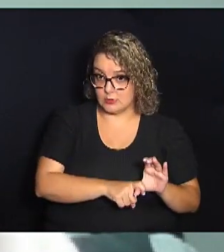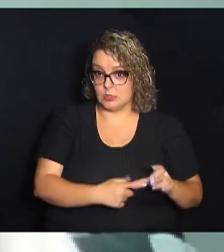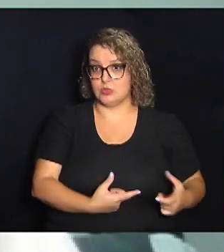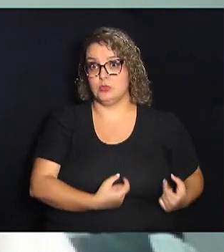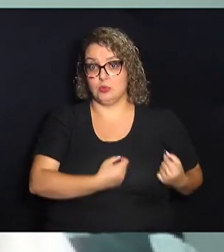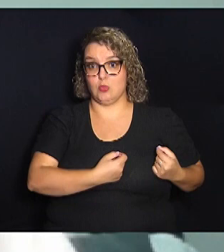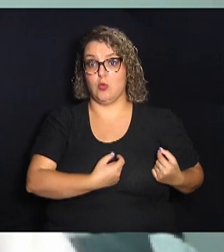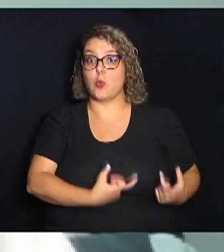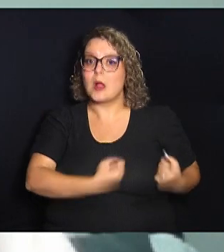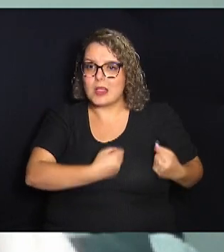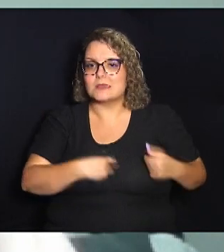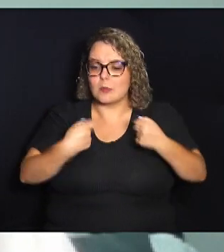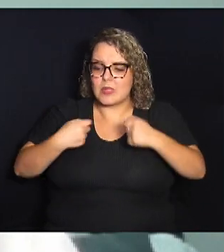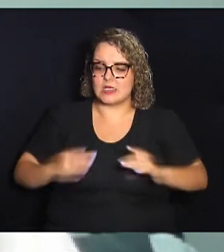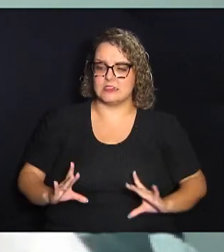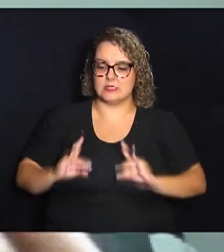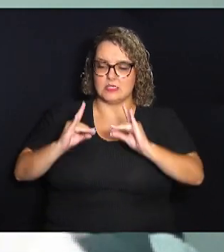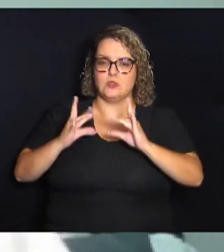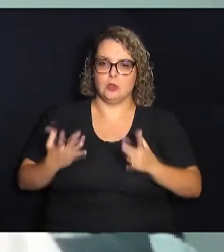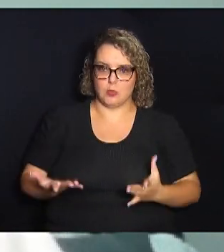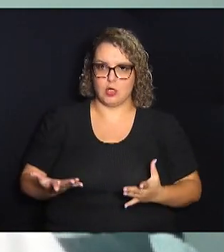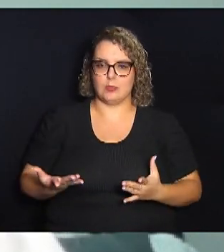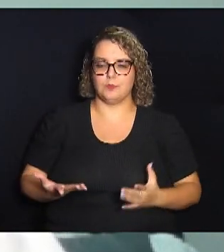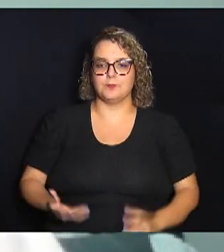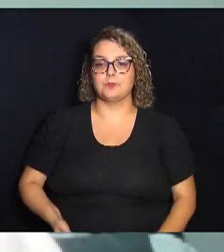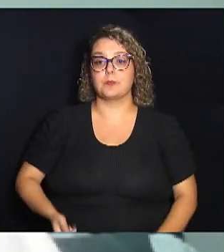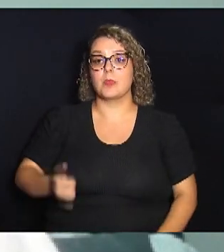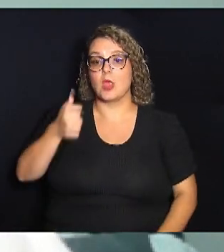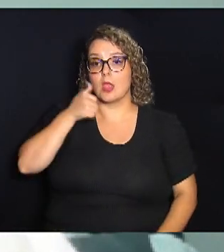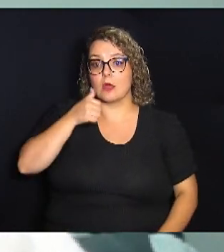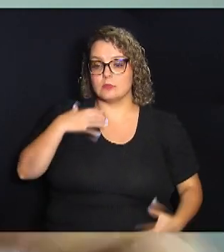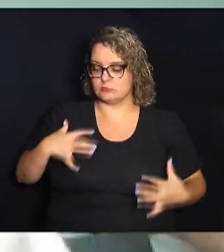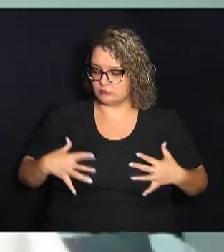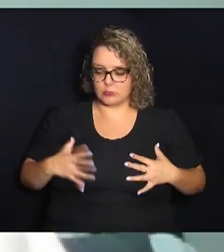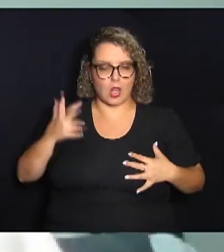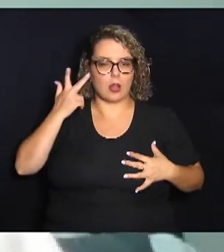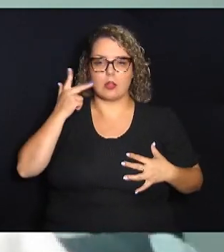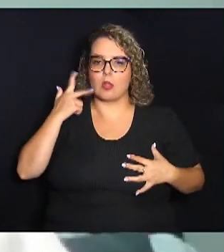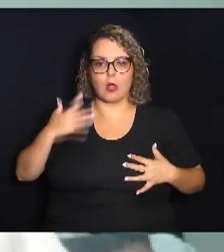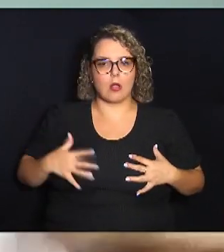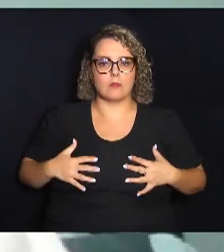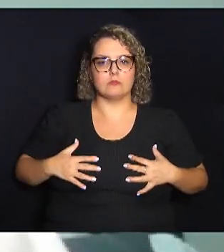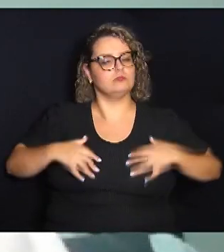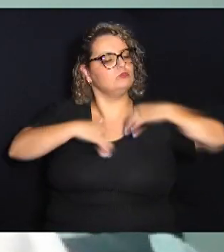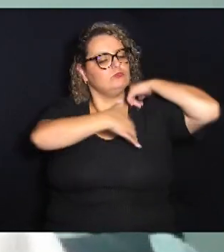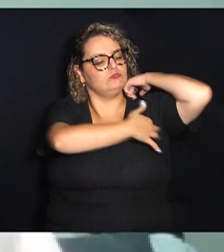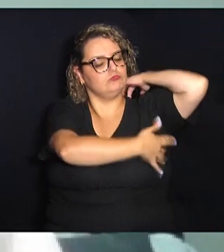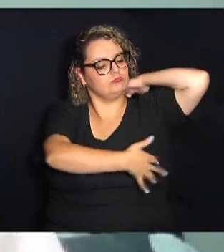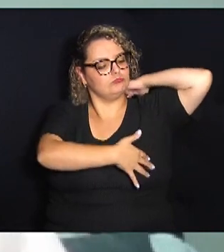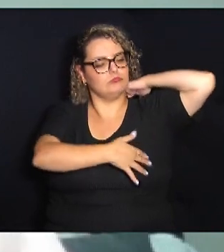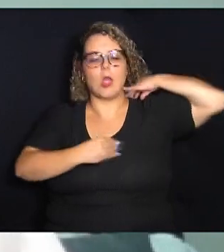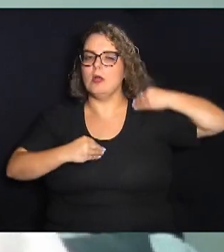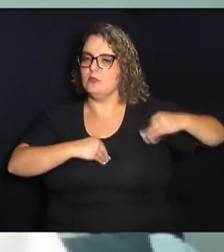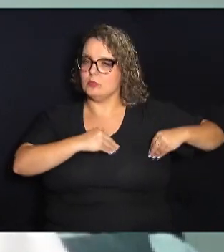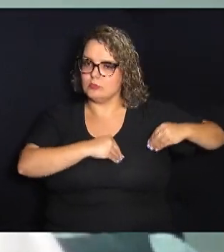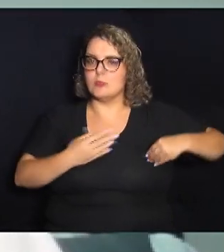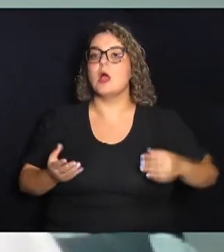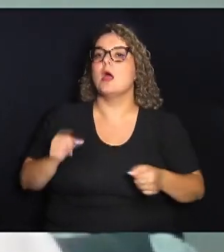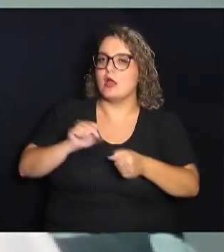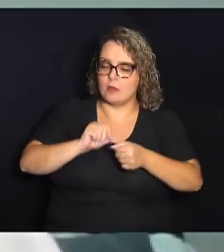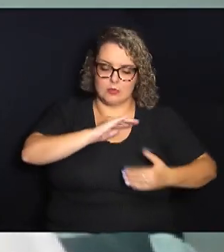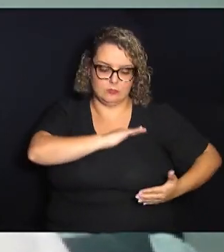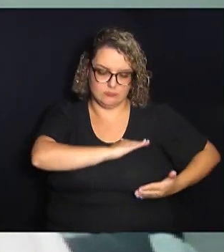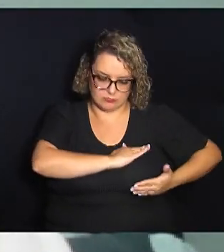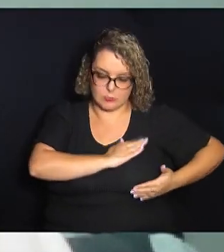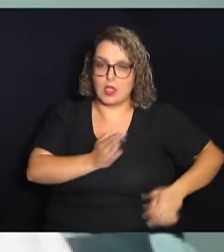Tá? A mulher que tem uma mama normal, que faz seus exames, que está tudo bem, isso é feito,